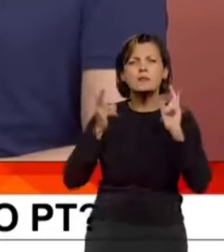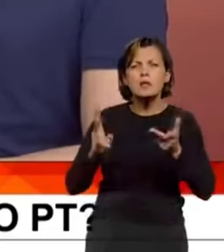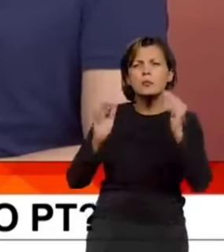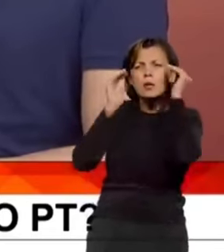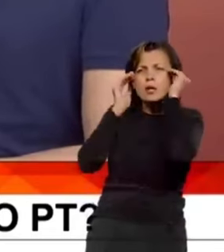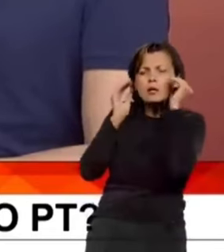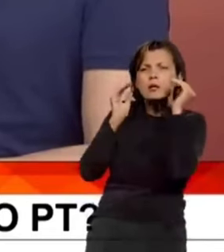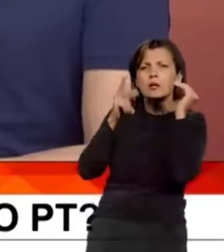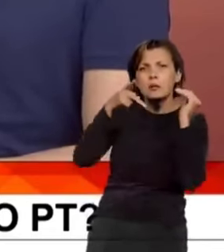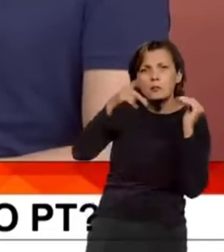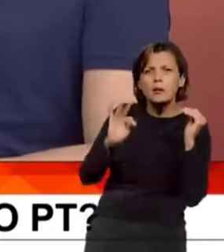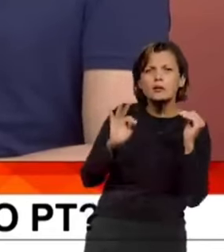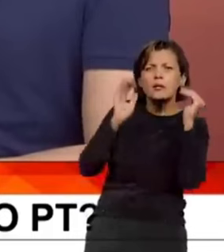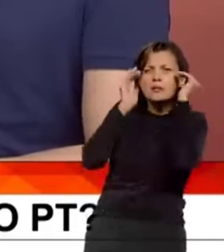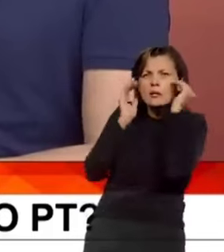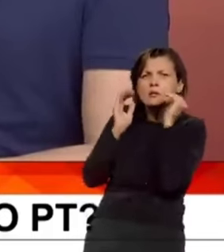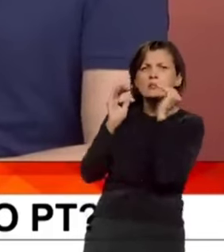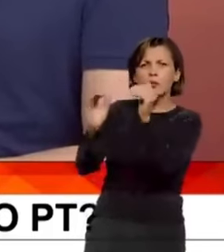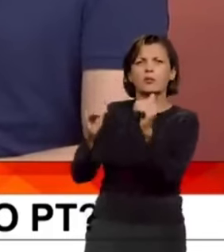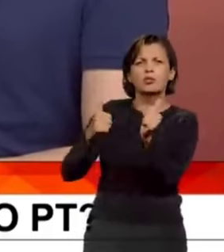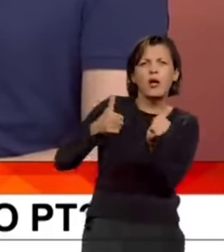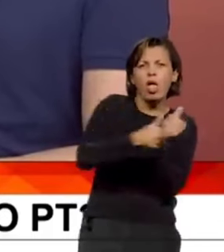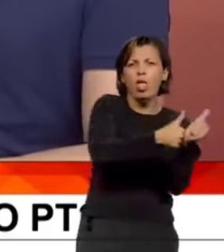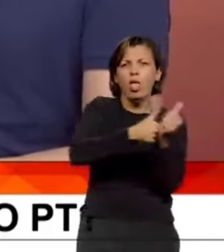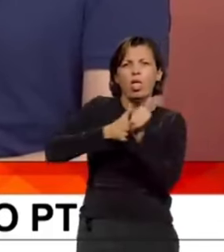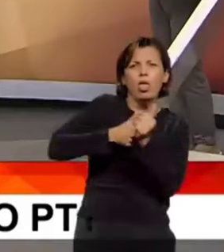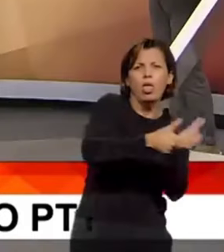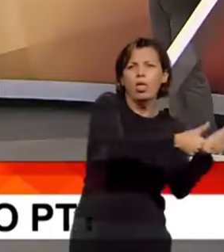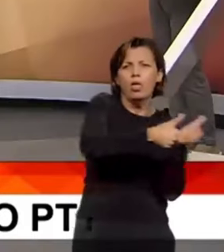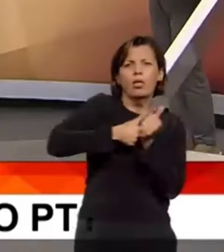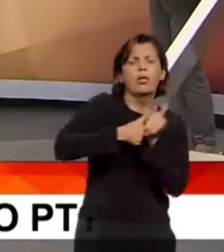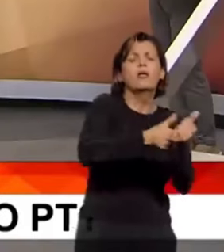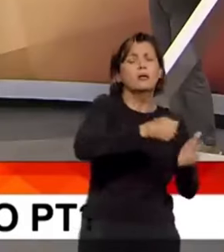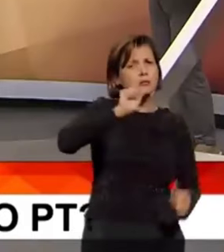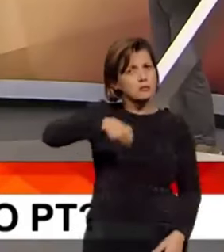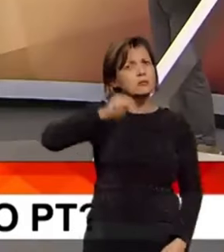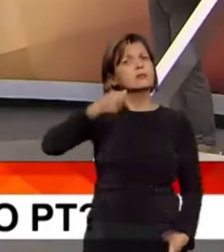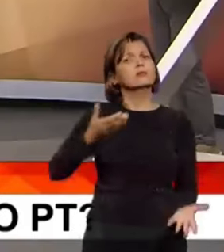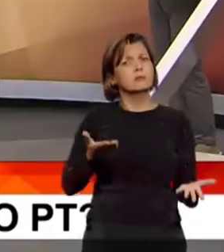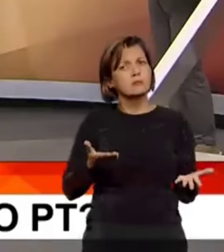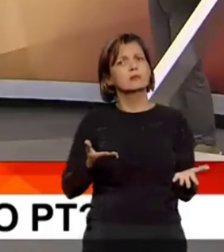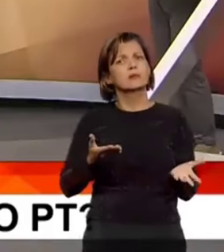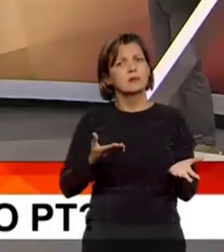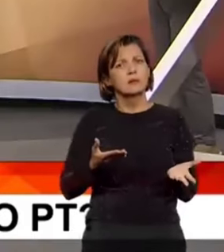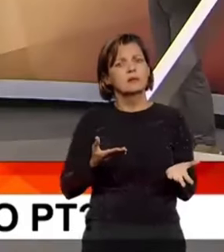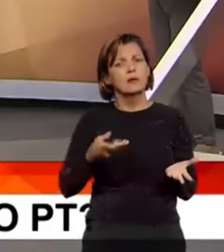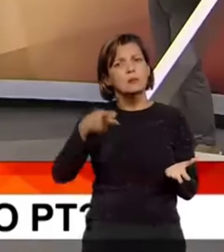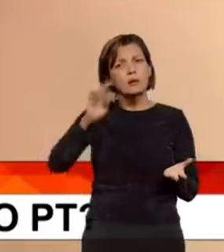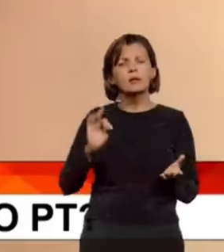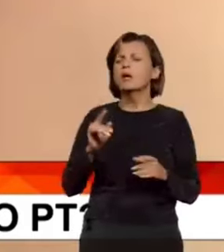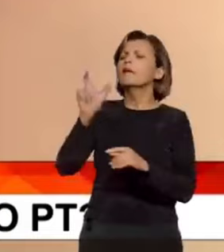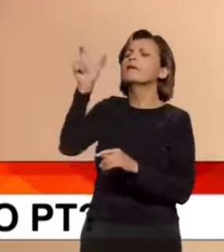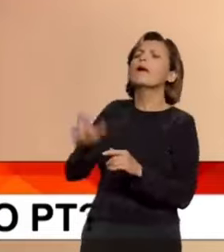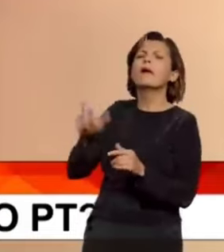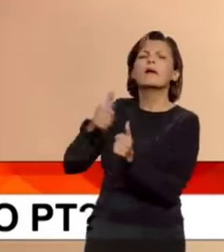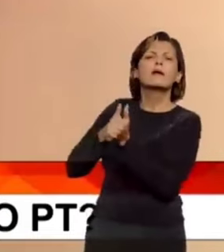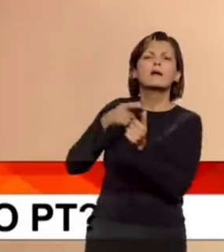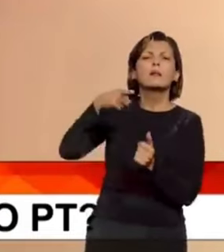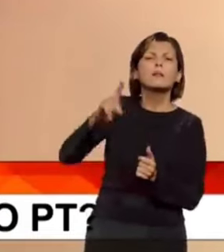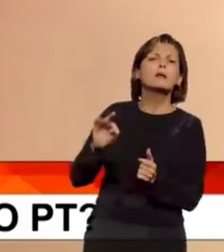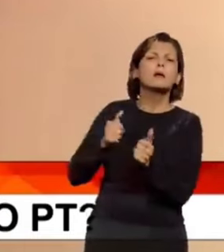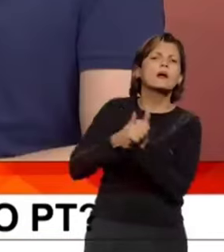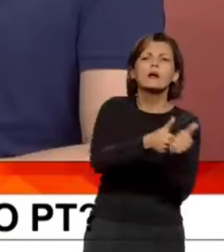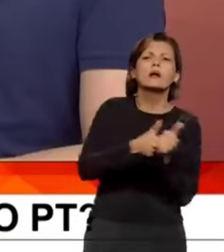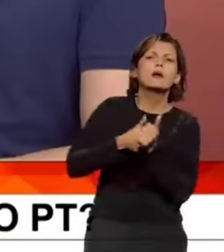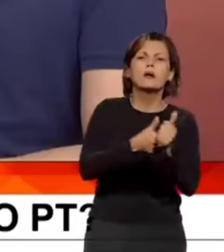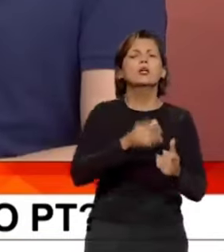respeitou a todo momento é perseguido o PT foi perseguido pela categoria assim foi perseguido Rafael Porque eu peguei o meu